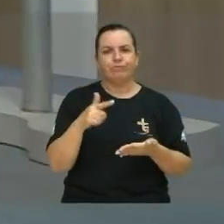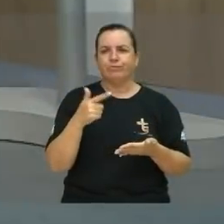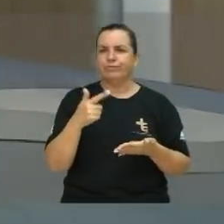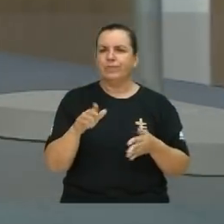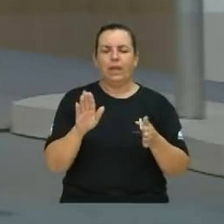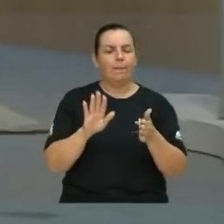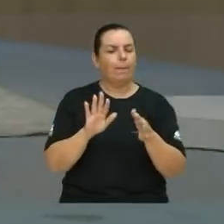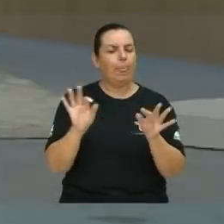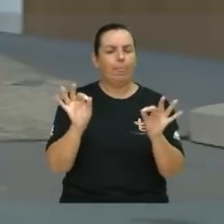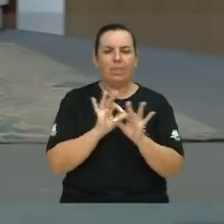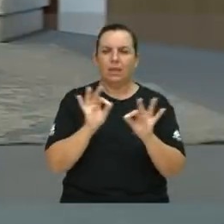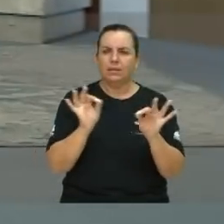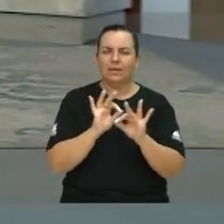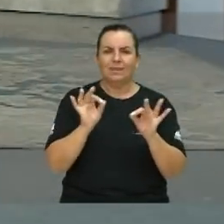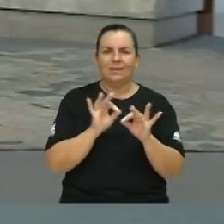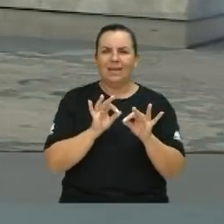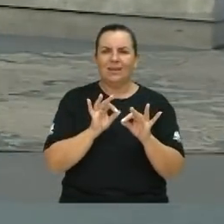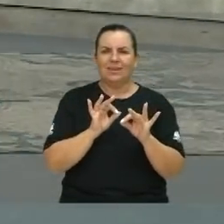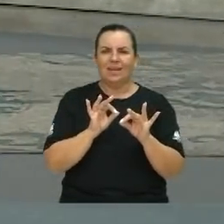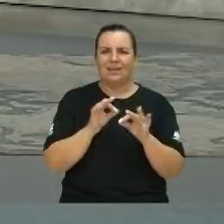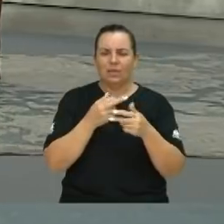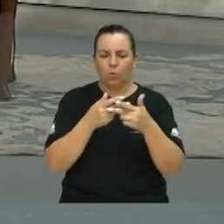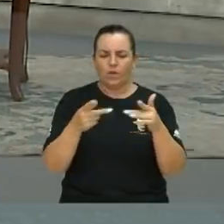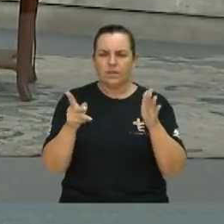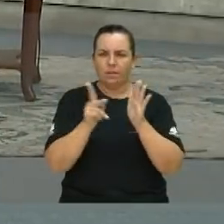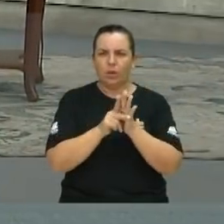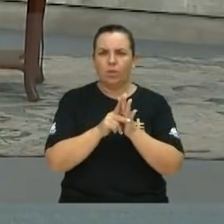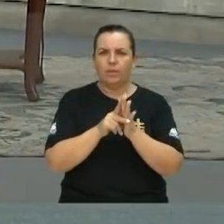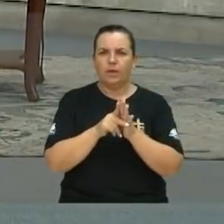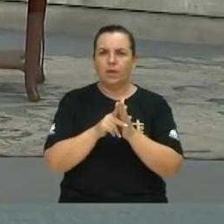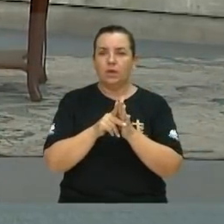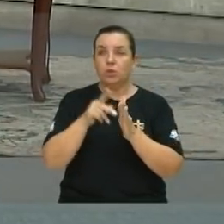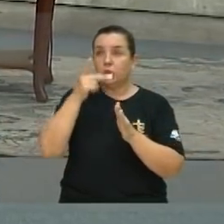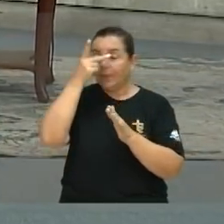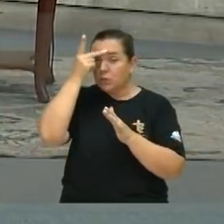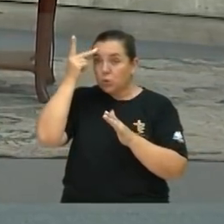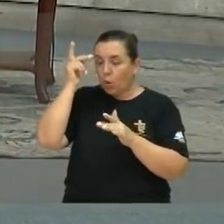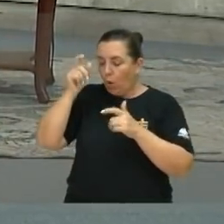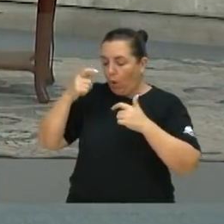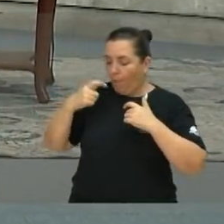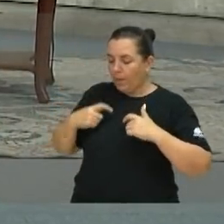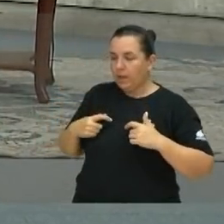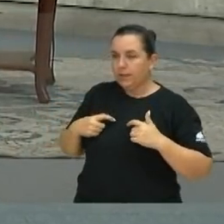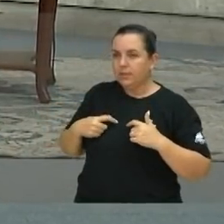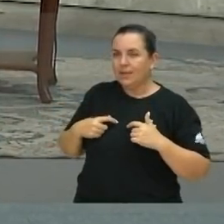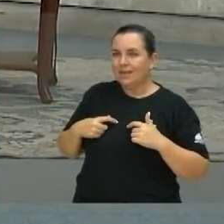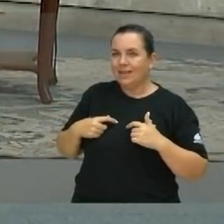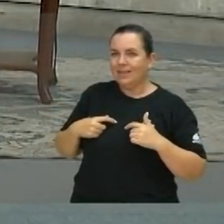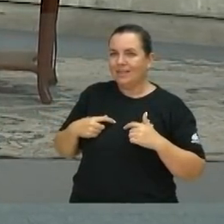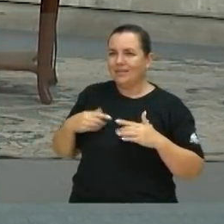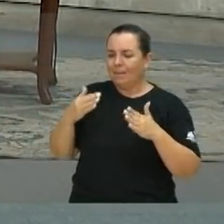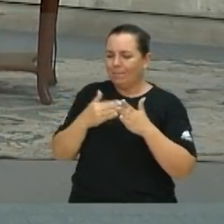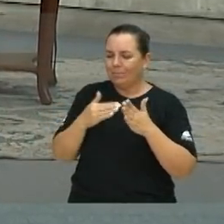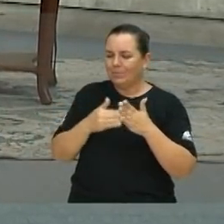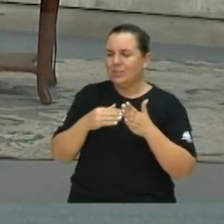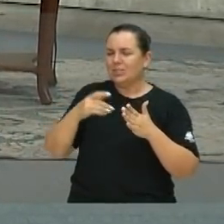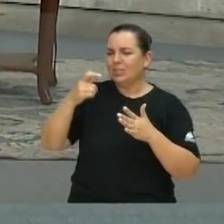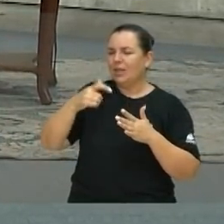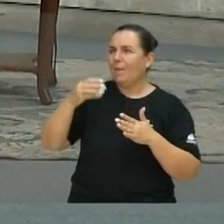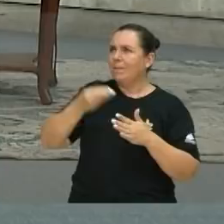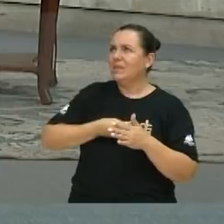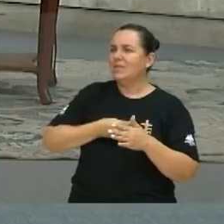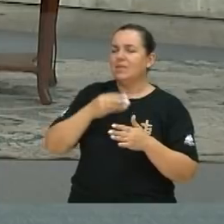potência humana capaz de impedir o discípulo de ser sinal da presença dele